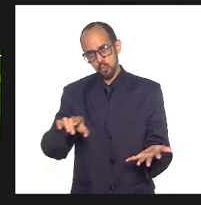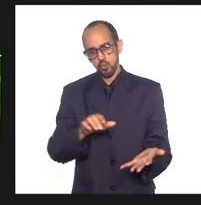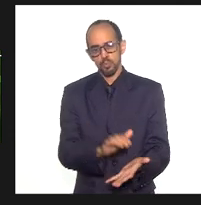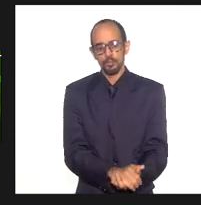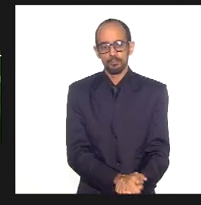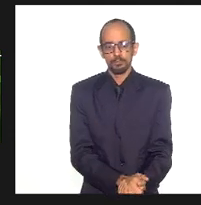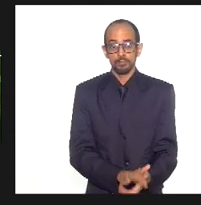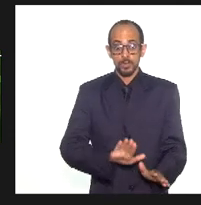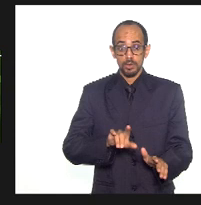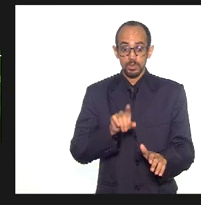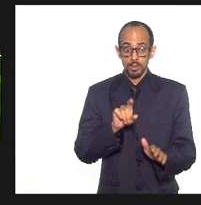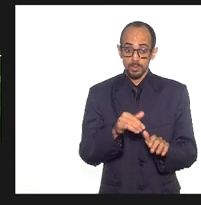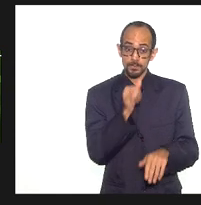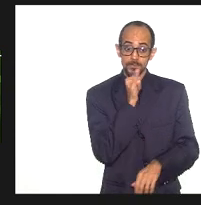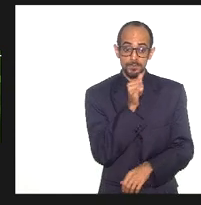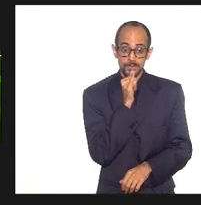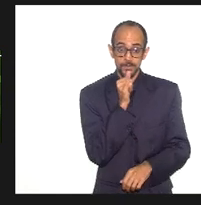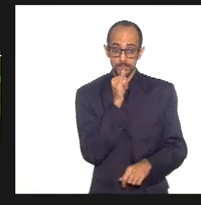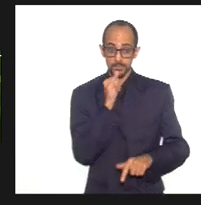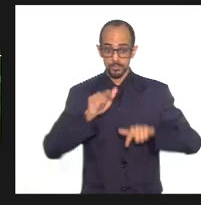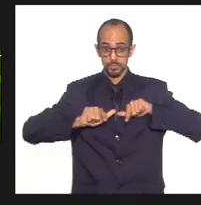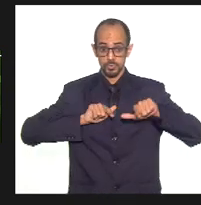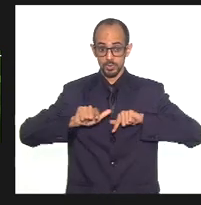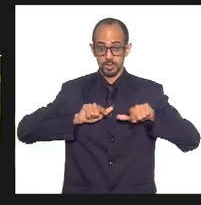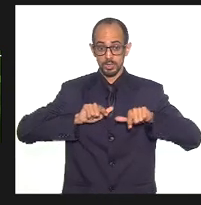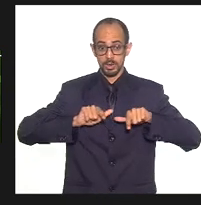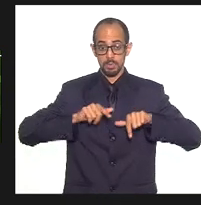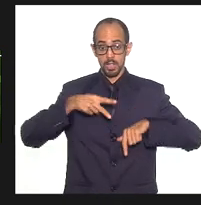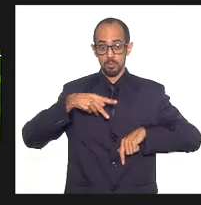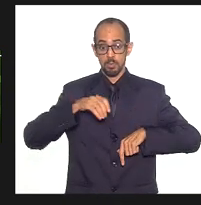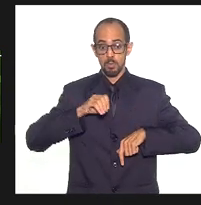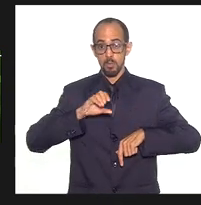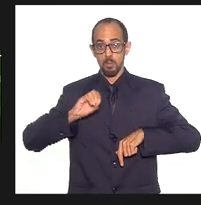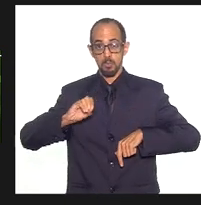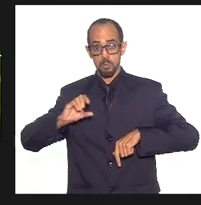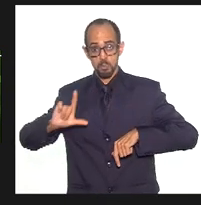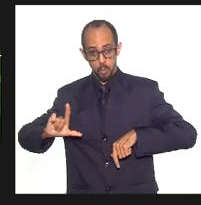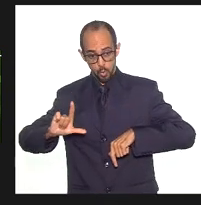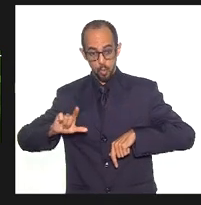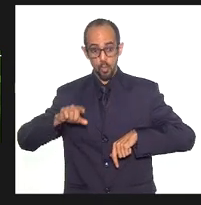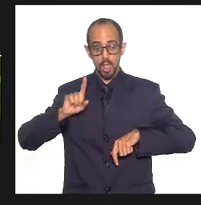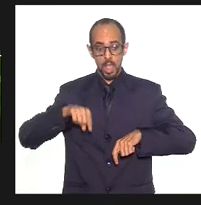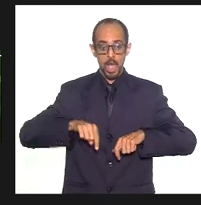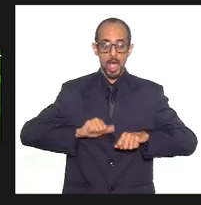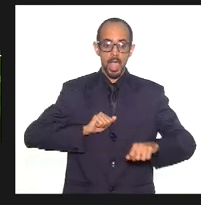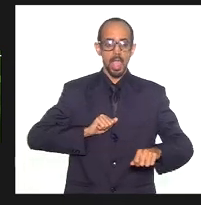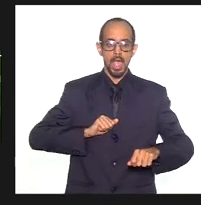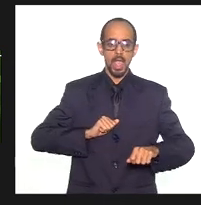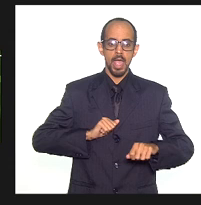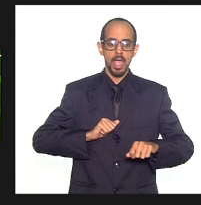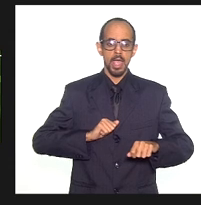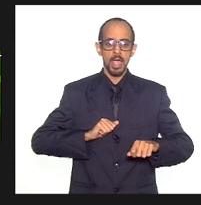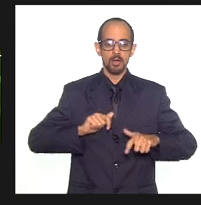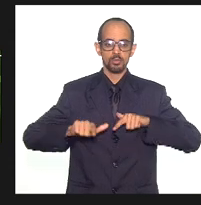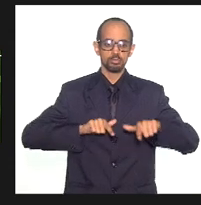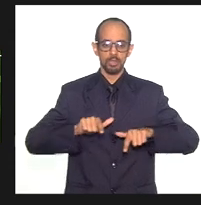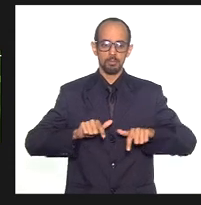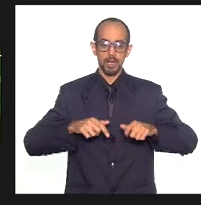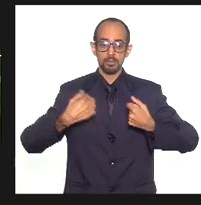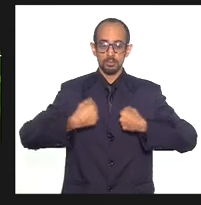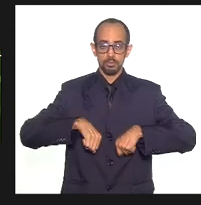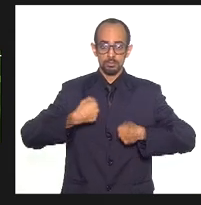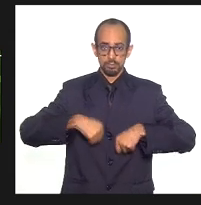Aqui são exemplos de atividades em pool, né? Atividades aí que são necessárias à execução